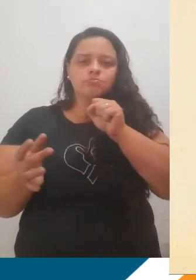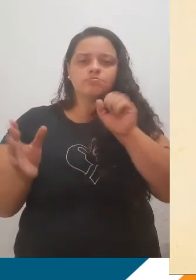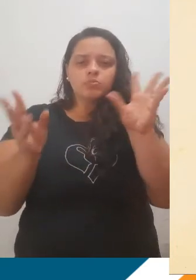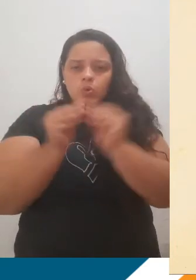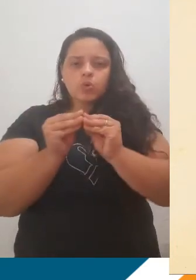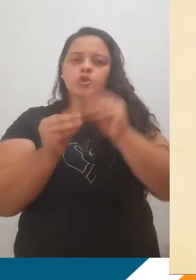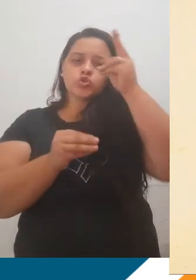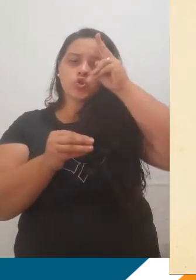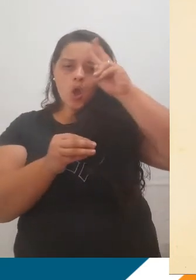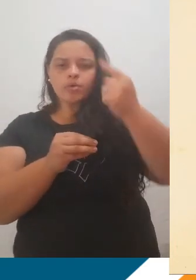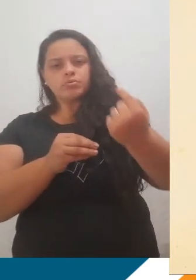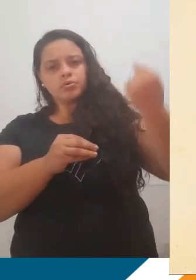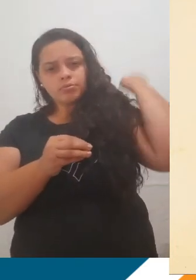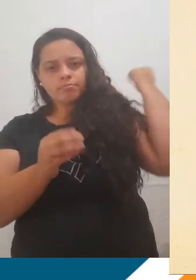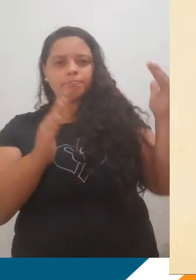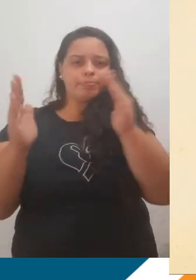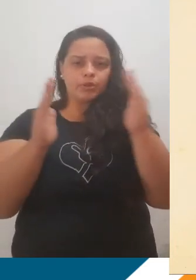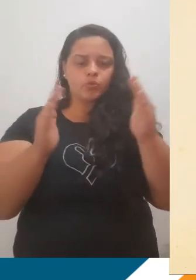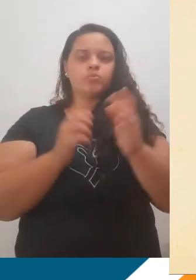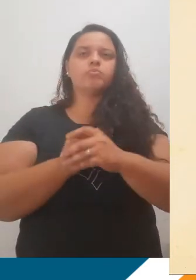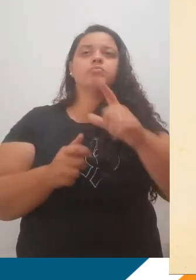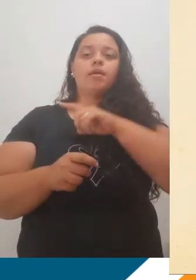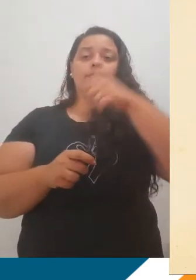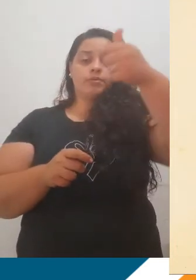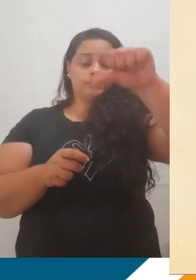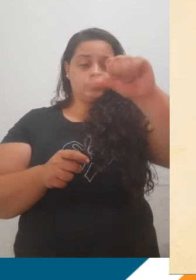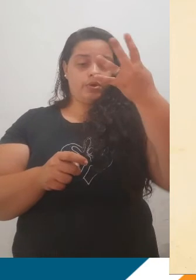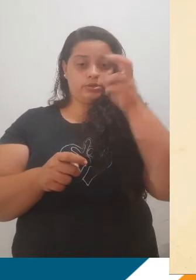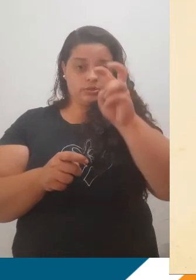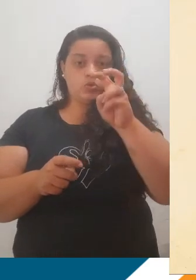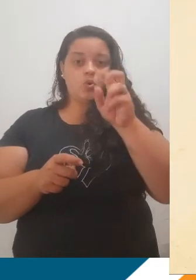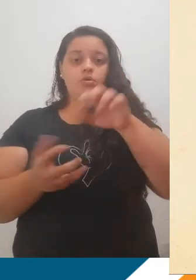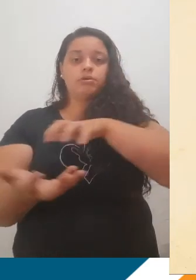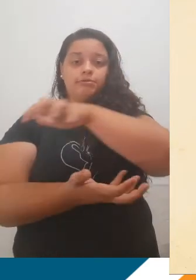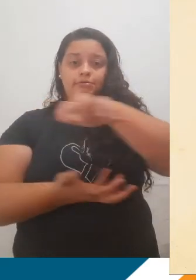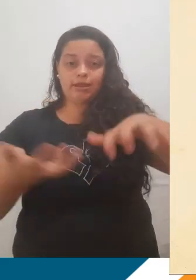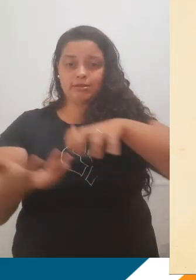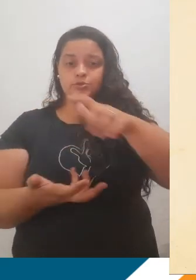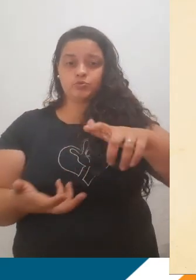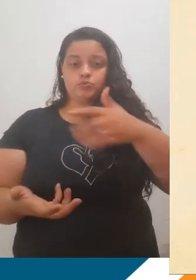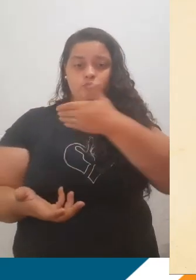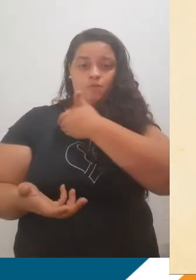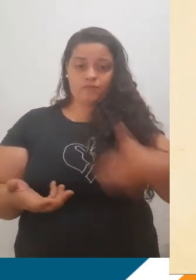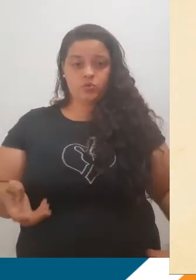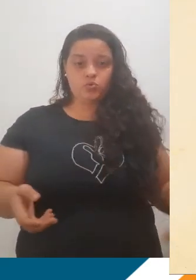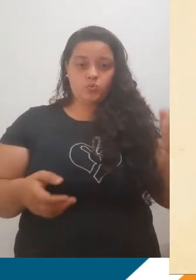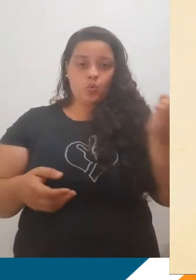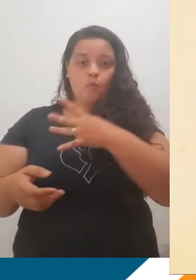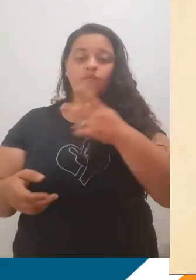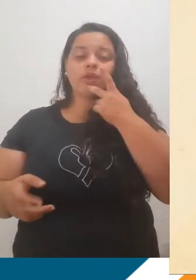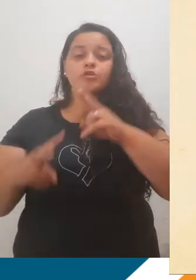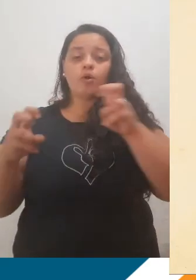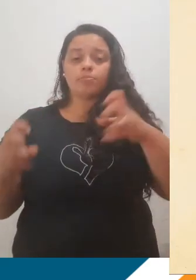contexto histórico desse período. A gente tem, em 1945, a crise do Estado Novo, né, o Estado Novo que era a